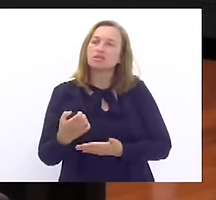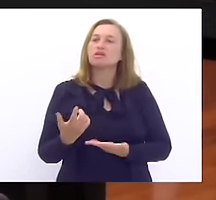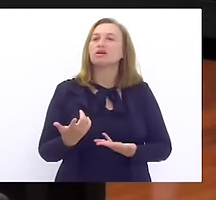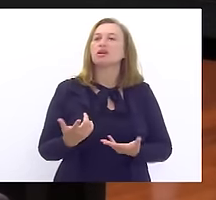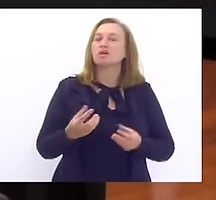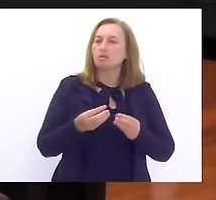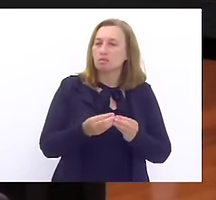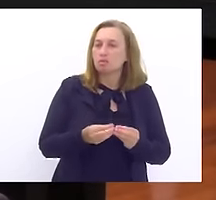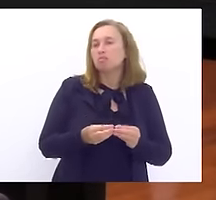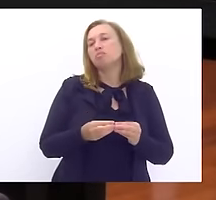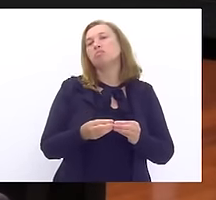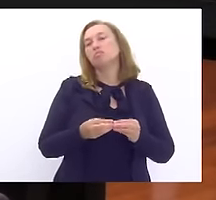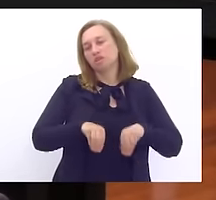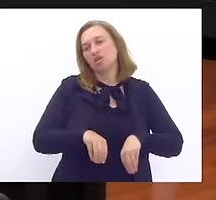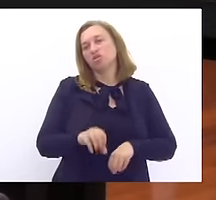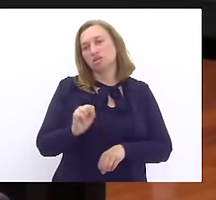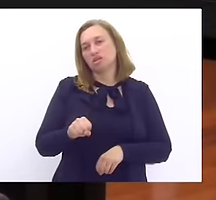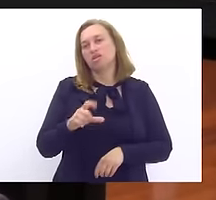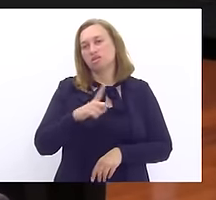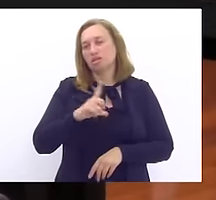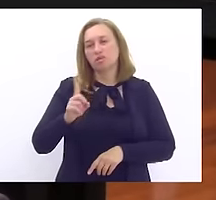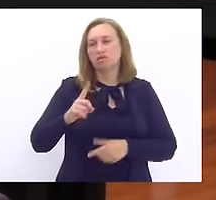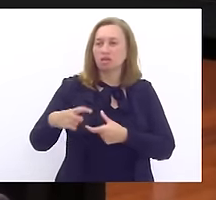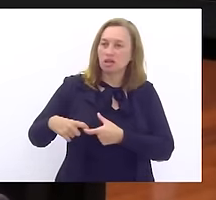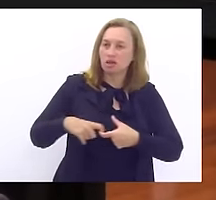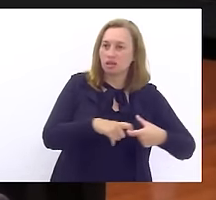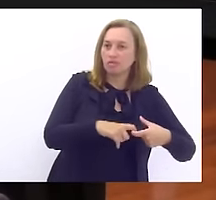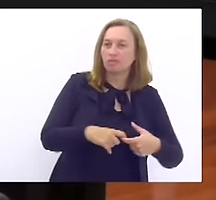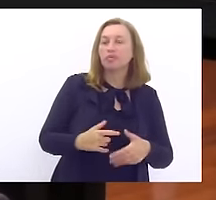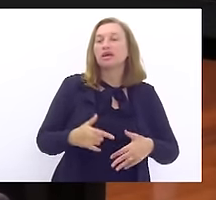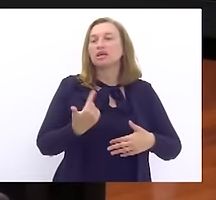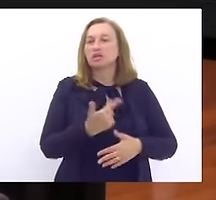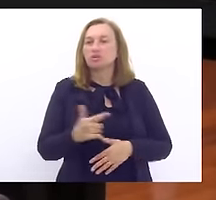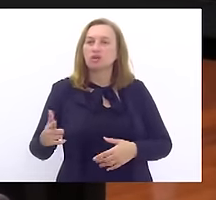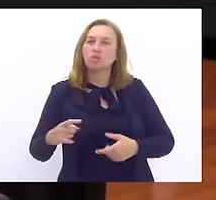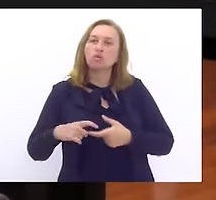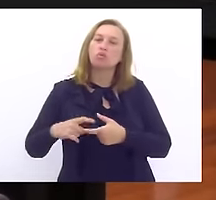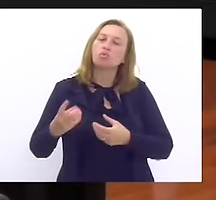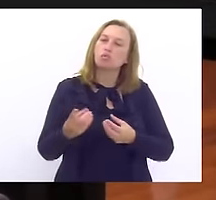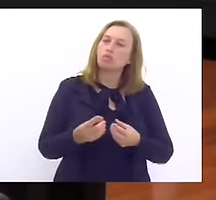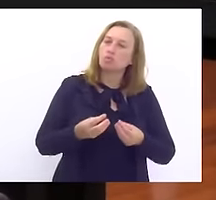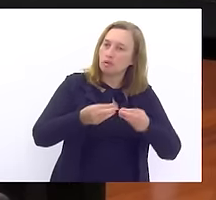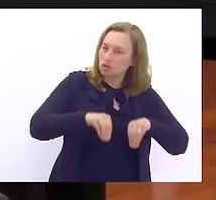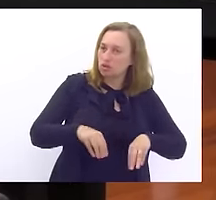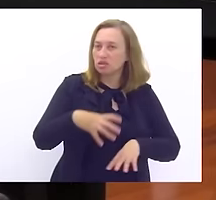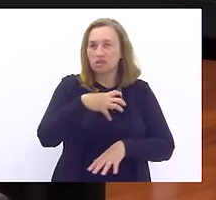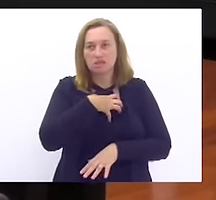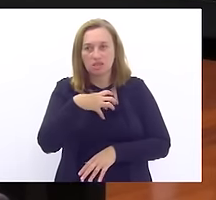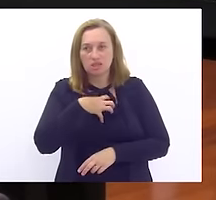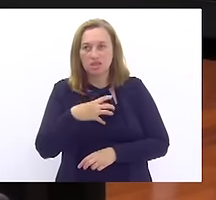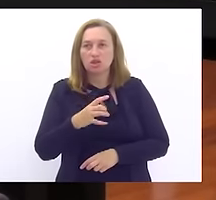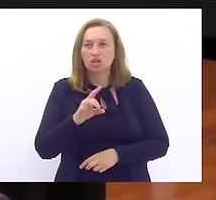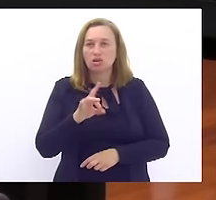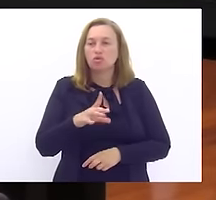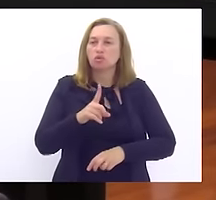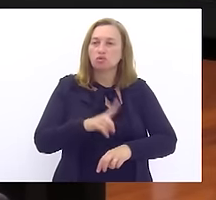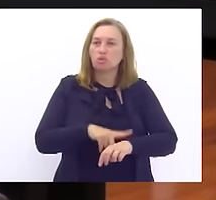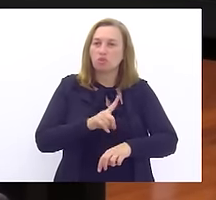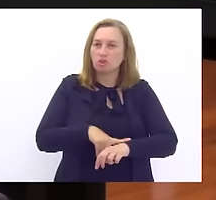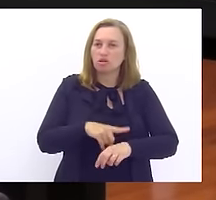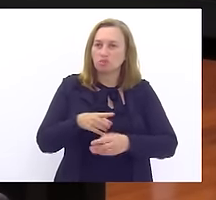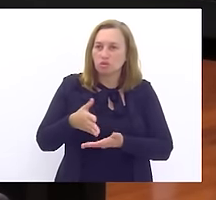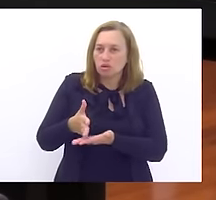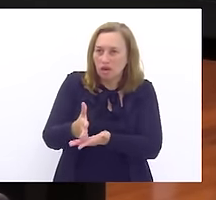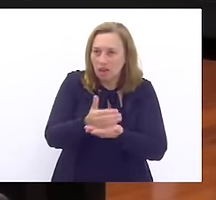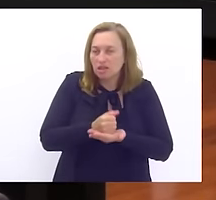seus veículos funcionários para lá então não há um prejuízo é para o horário nesse sentido ao prejuízo a partir do momento que deixa de